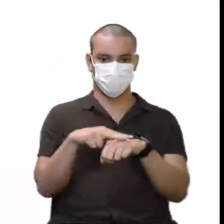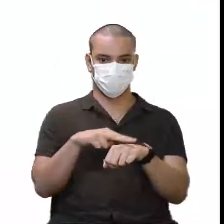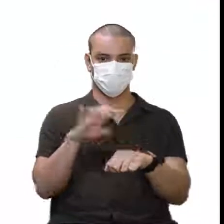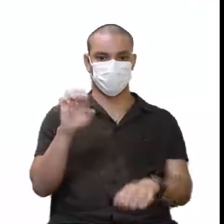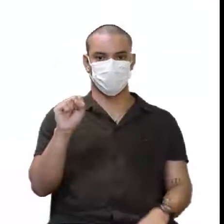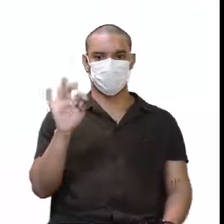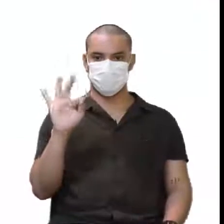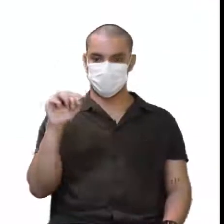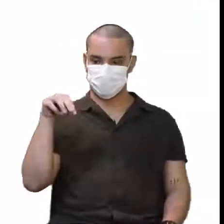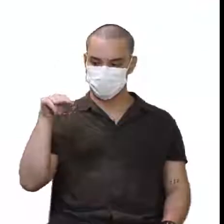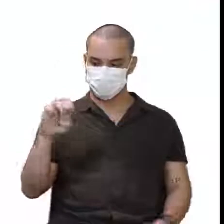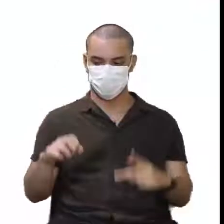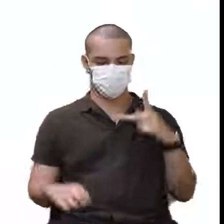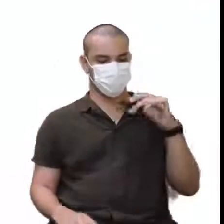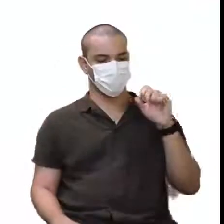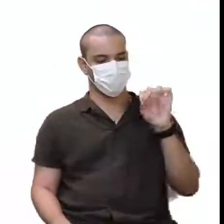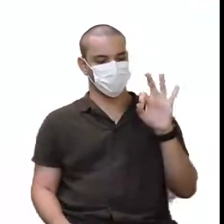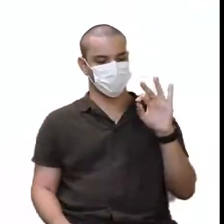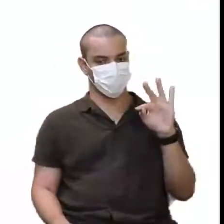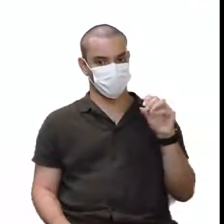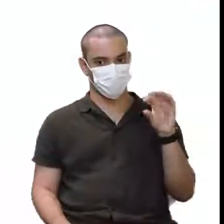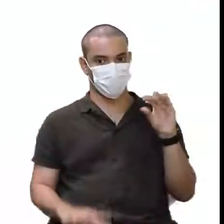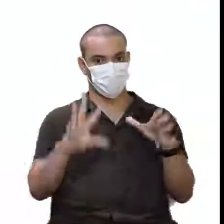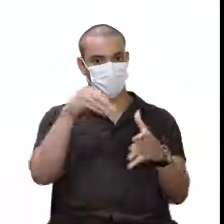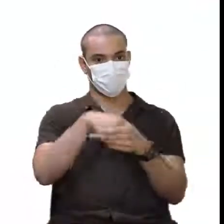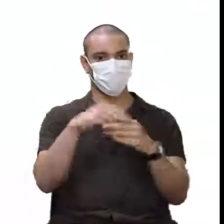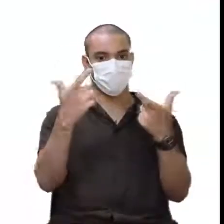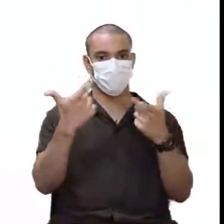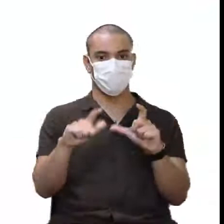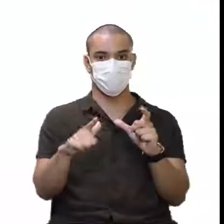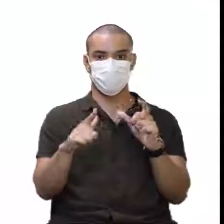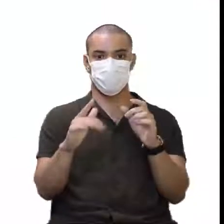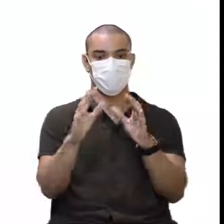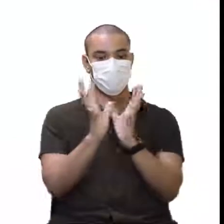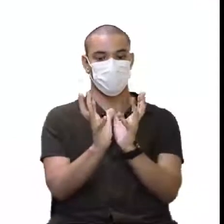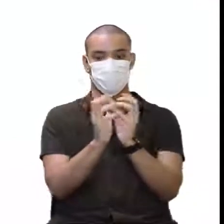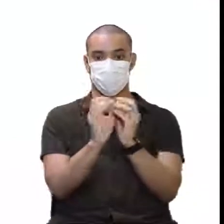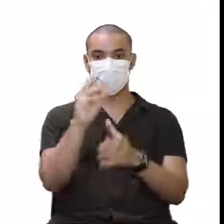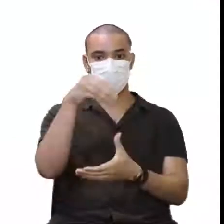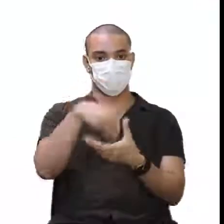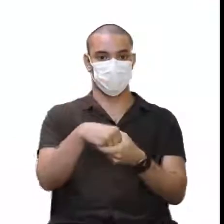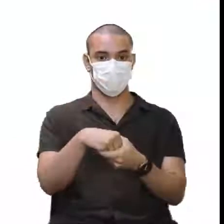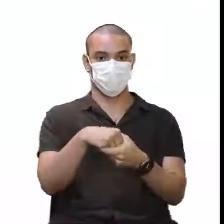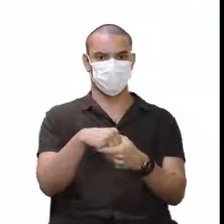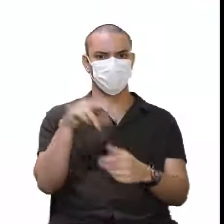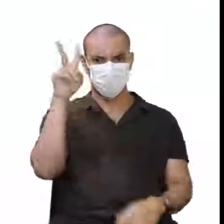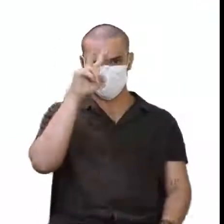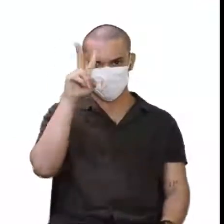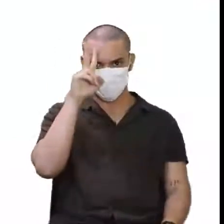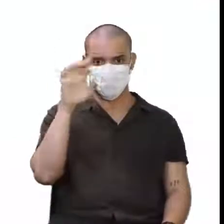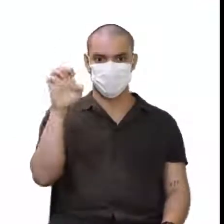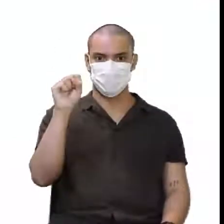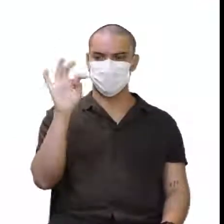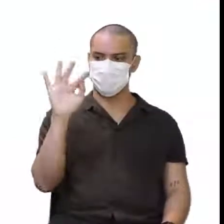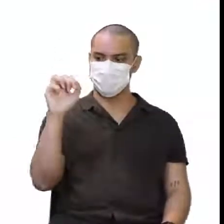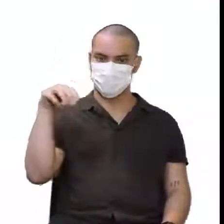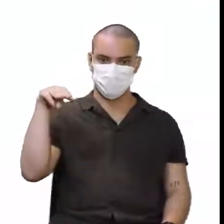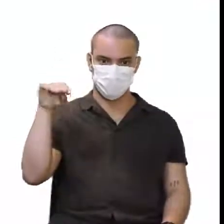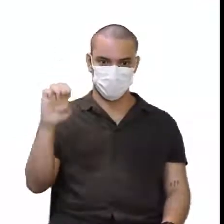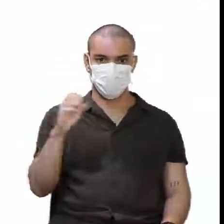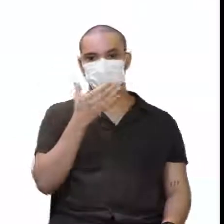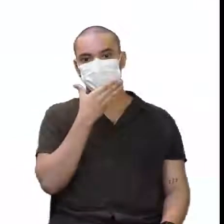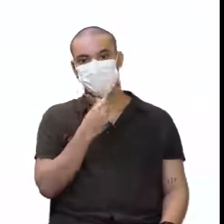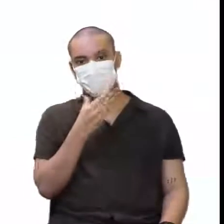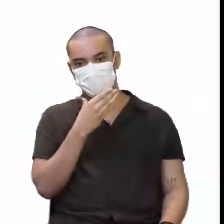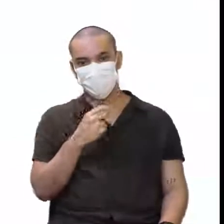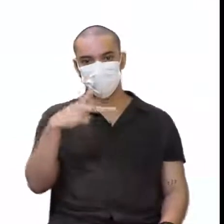estame e o pistilo ficam encerrados no interior da mesma flor. O que é o estame e o pistilo? A estrutura masculina